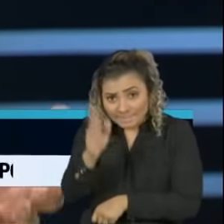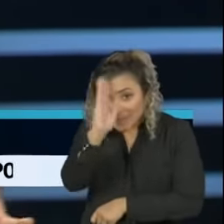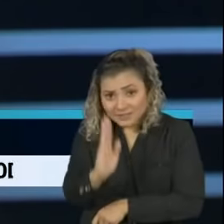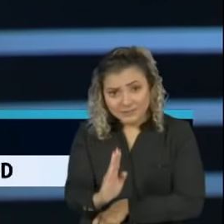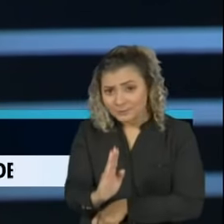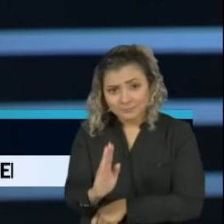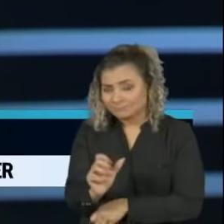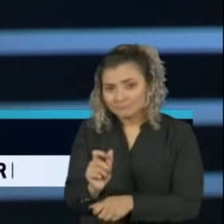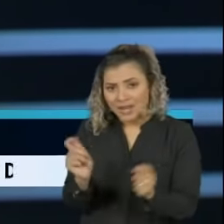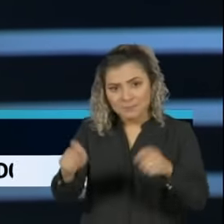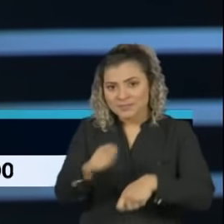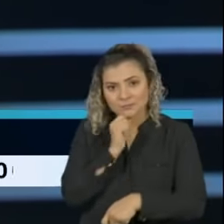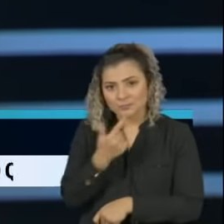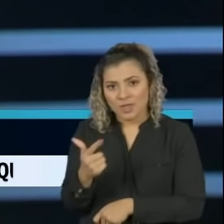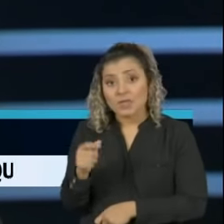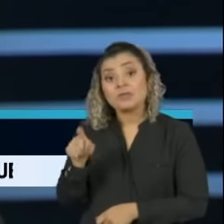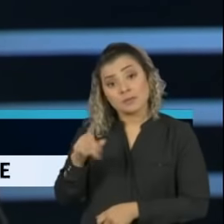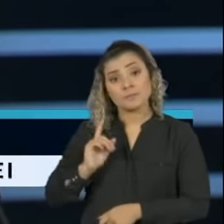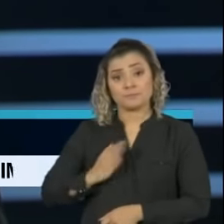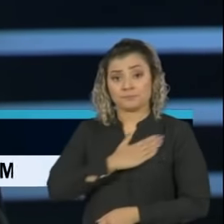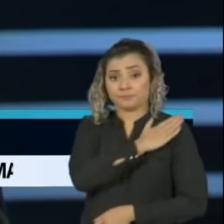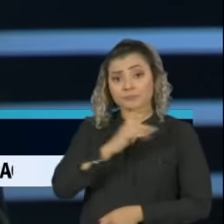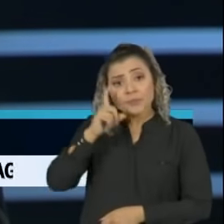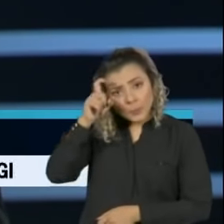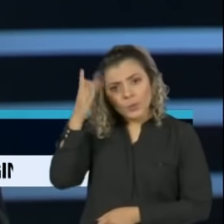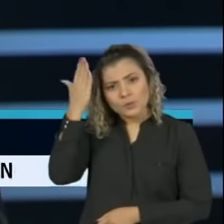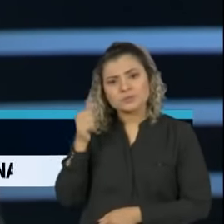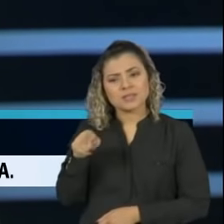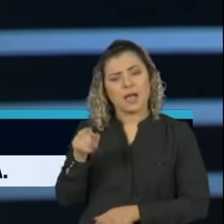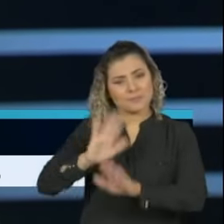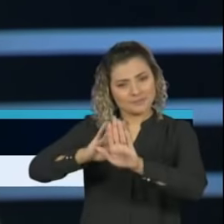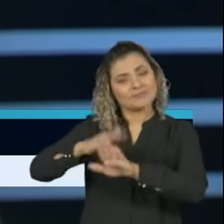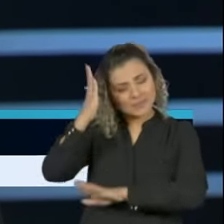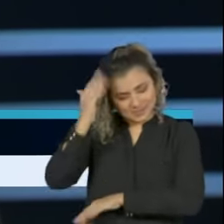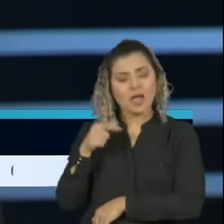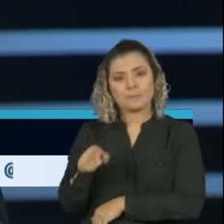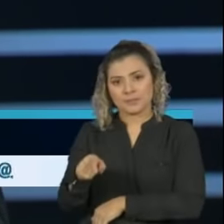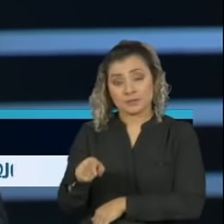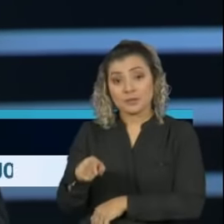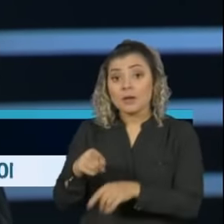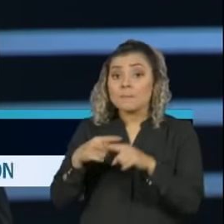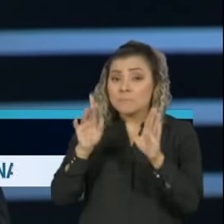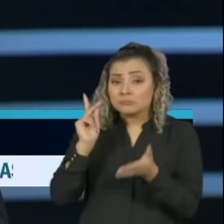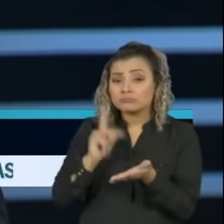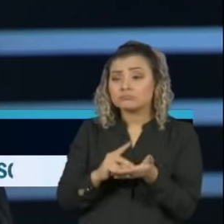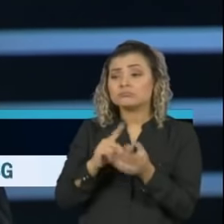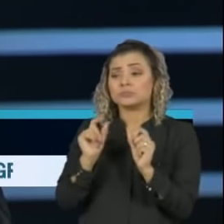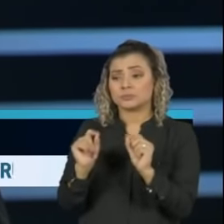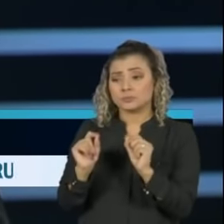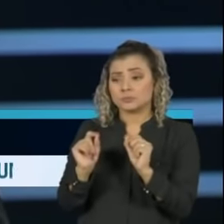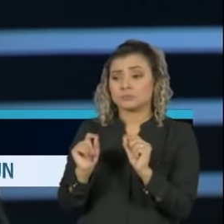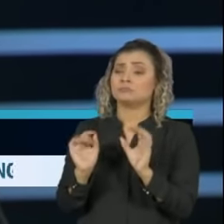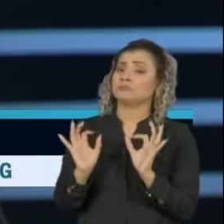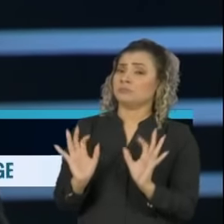deve saber disso tranquilamente pela cena, e ao invés, então, dele discutir no plano, digamos